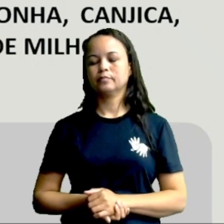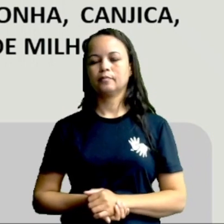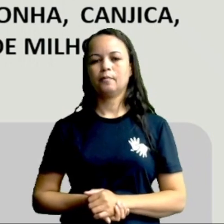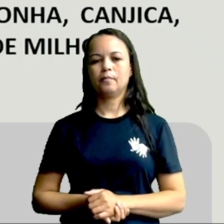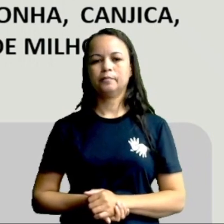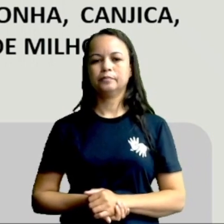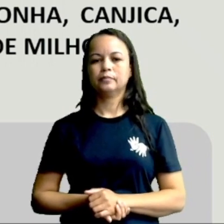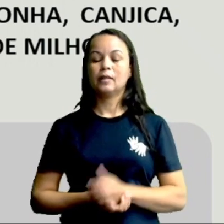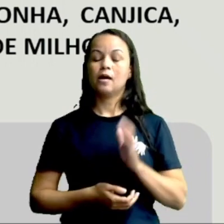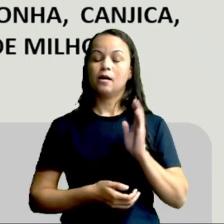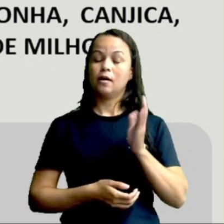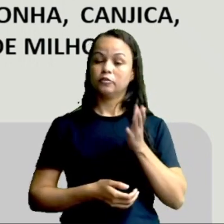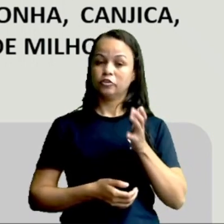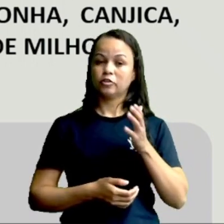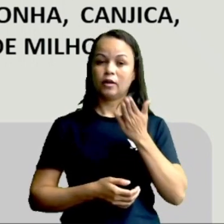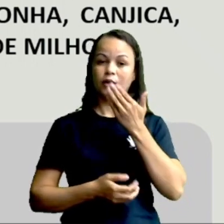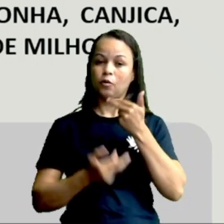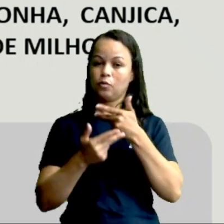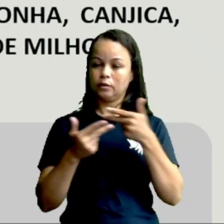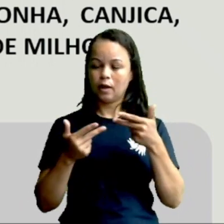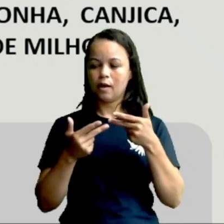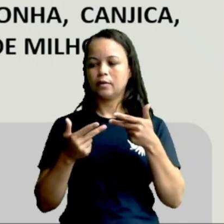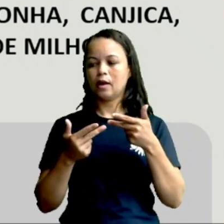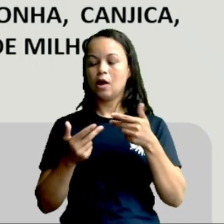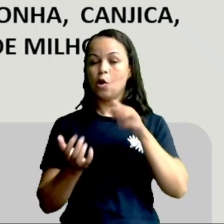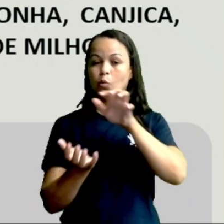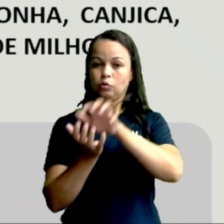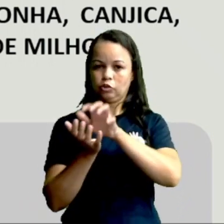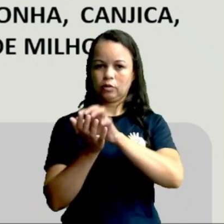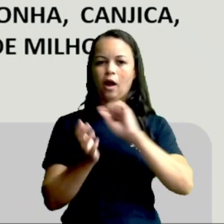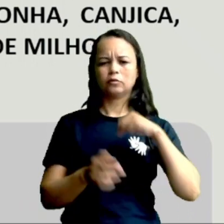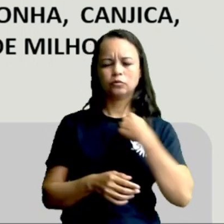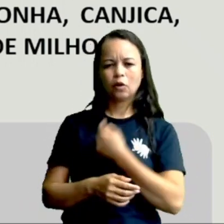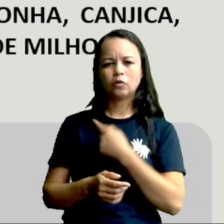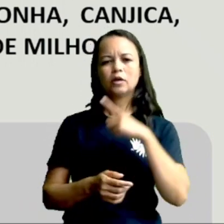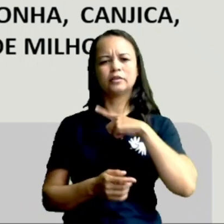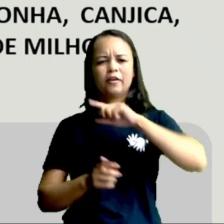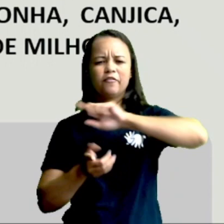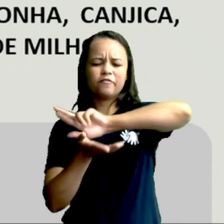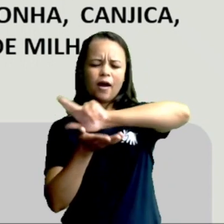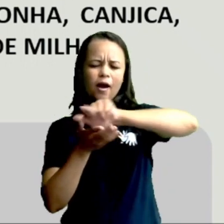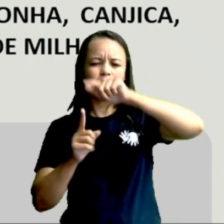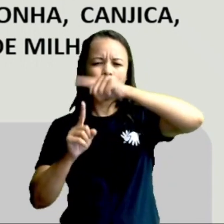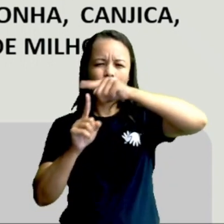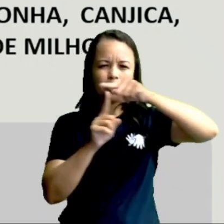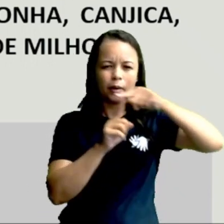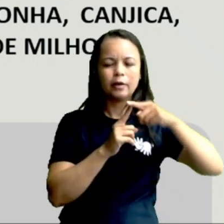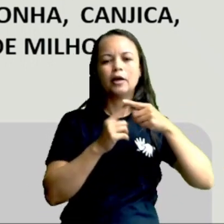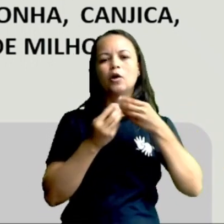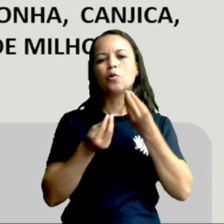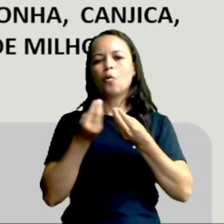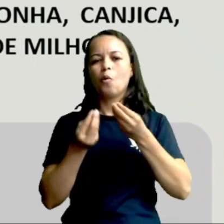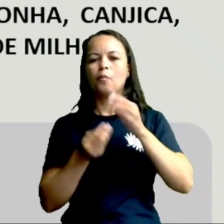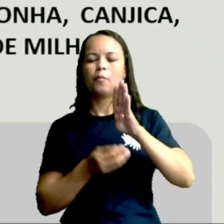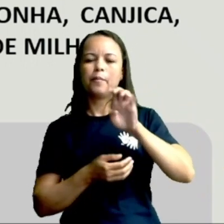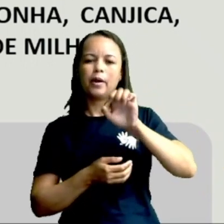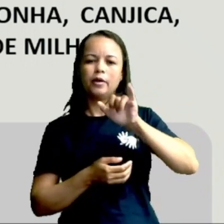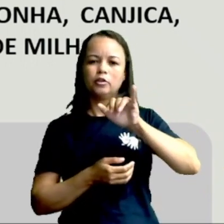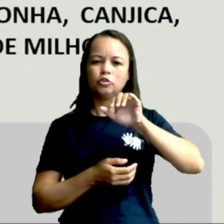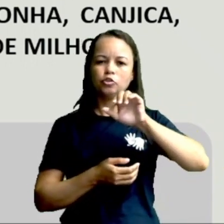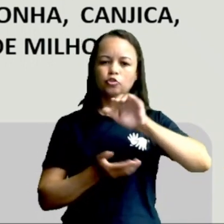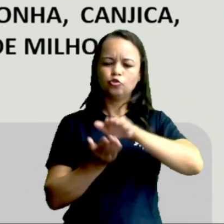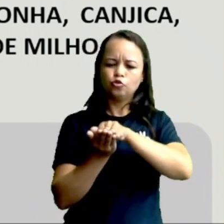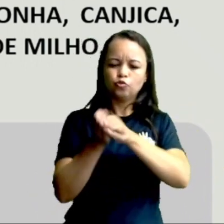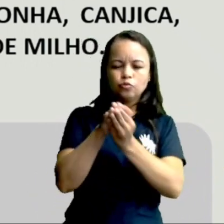Bom, já na culinária, nosso estado ele tem comidas típicas como beiju,